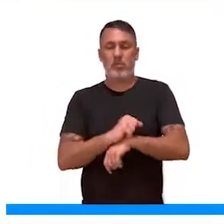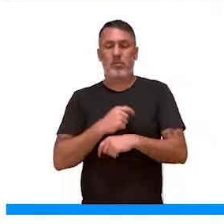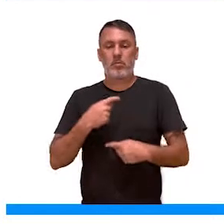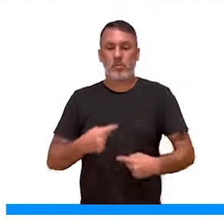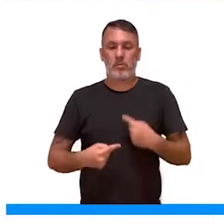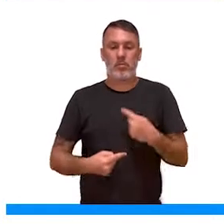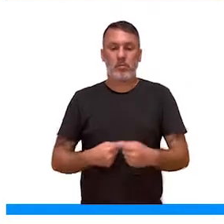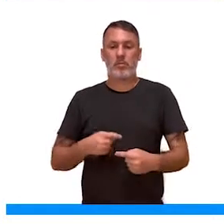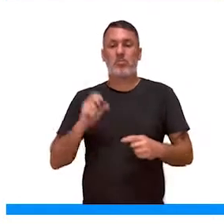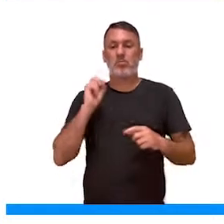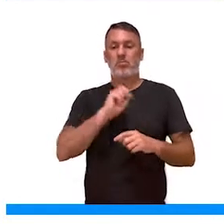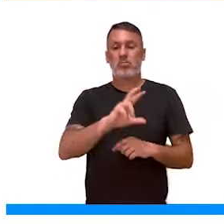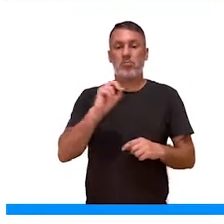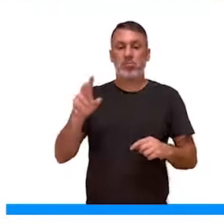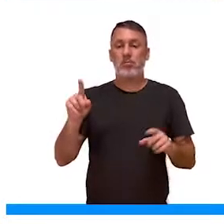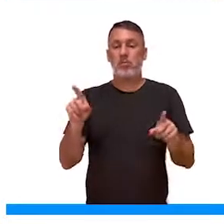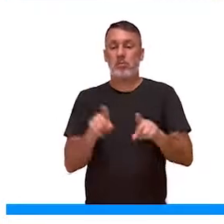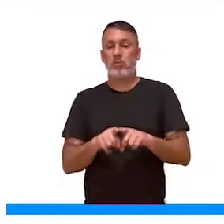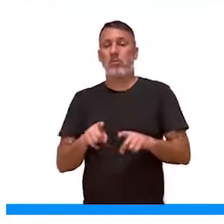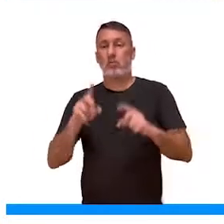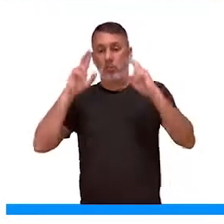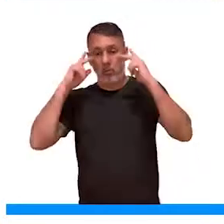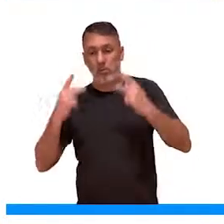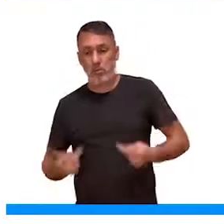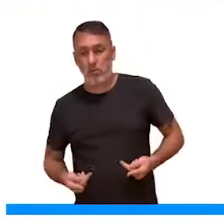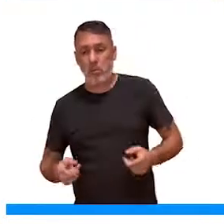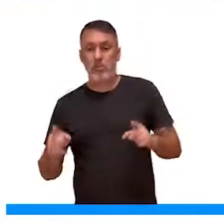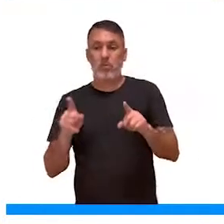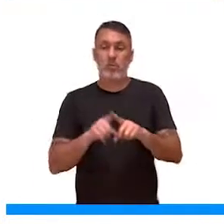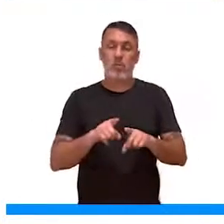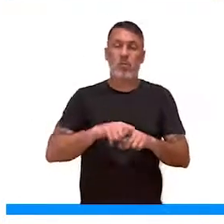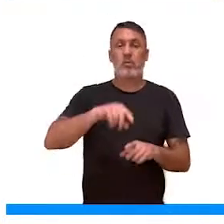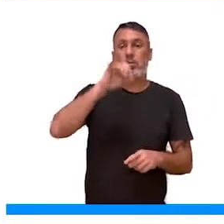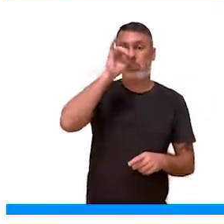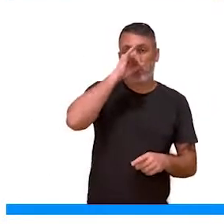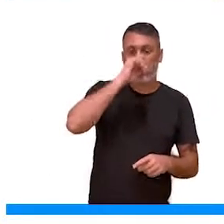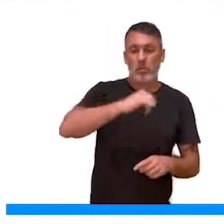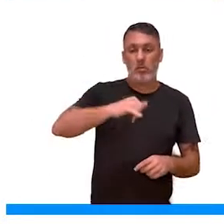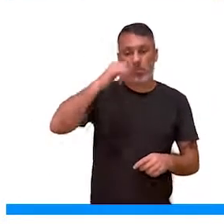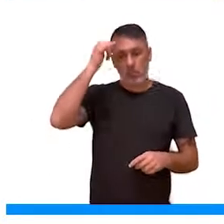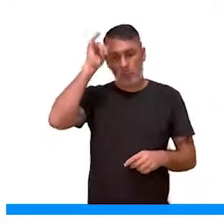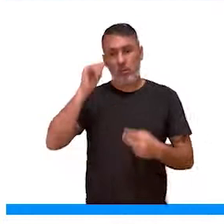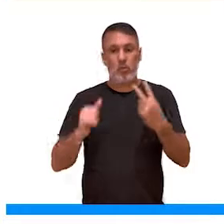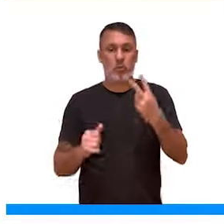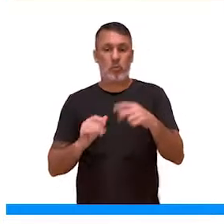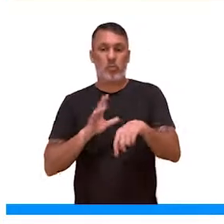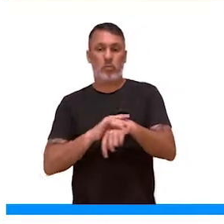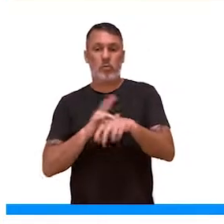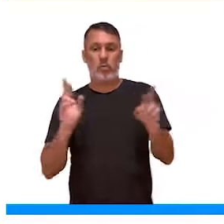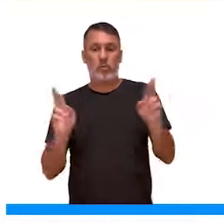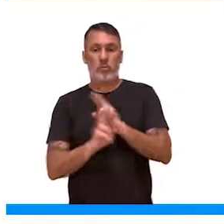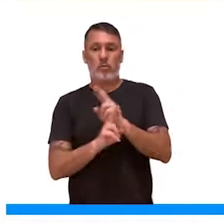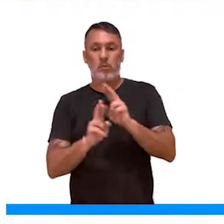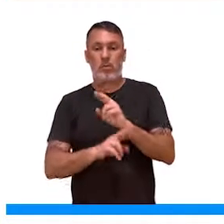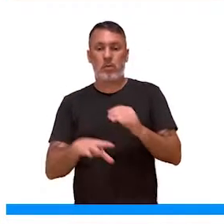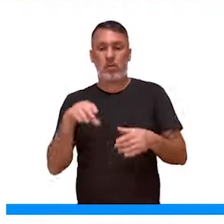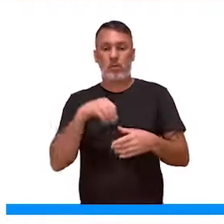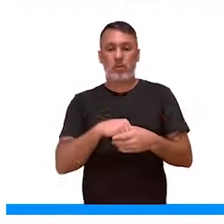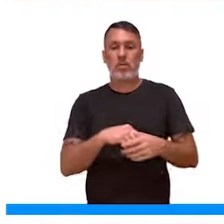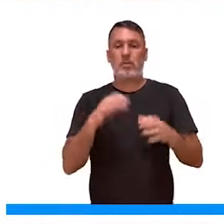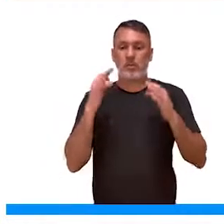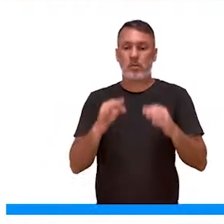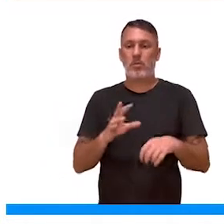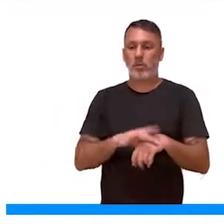eles têm a capacidade aí de infectar tanto os homens como porco e boi. Duas doenças estão relacionadas